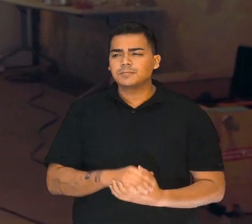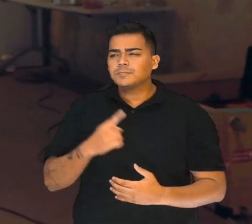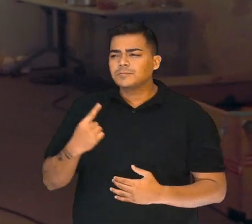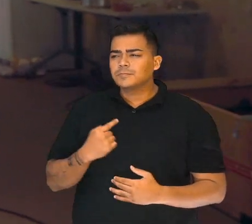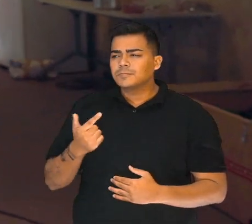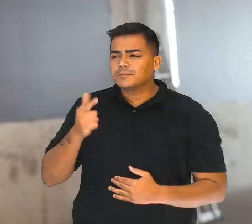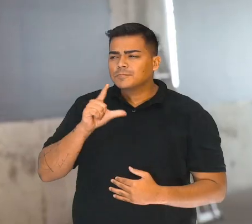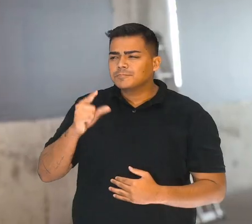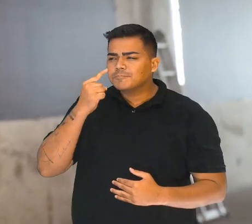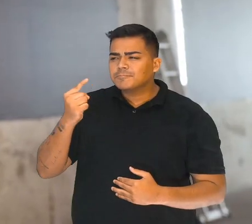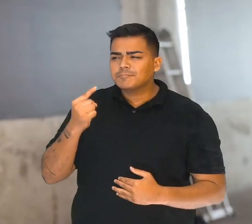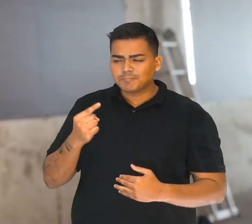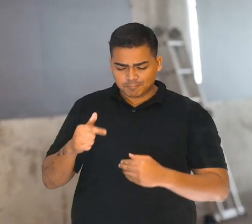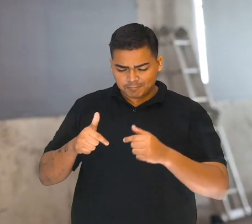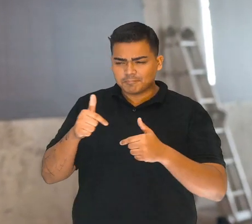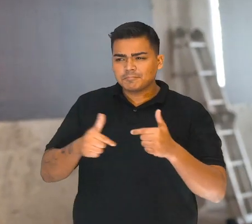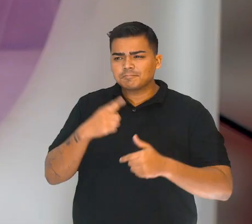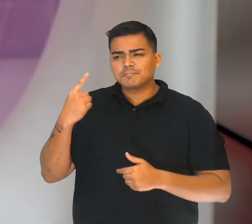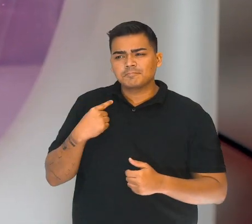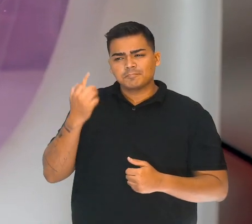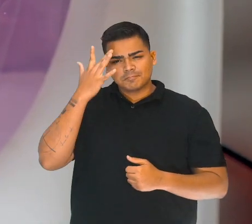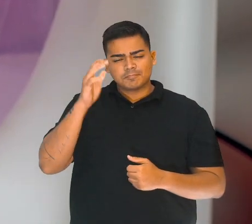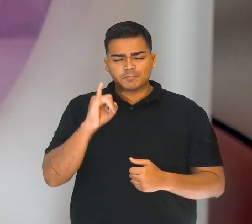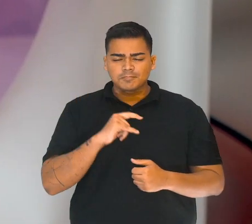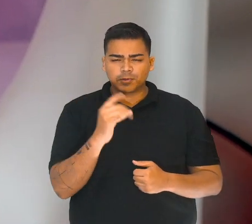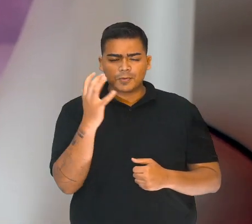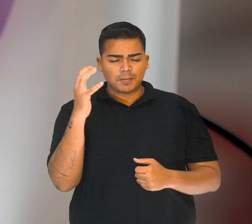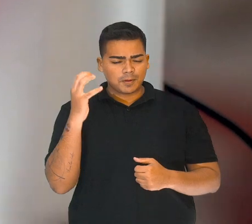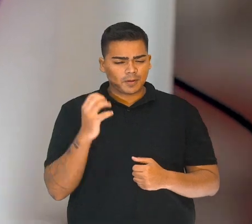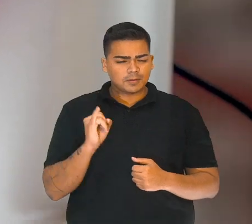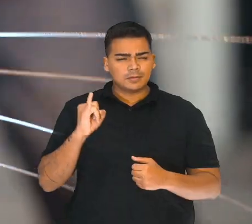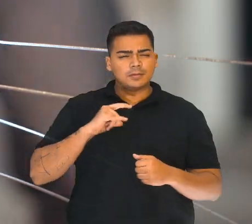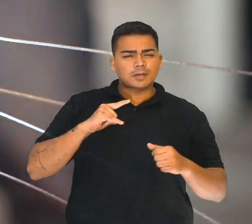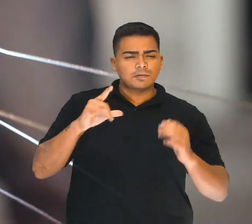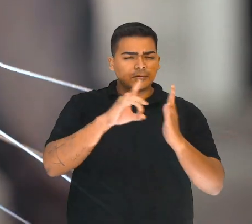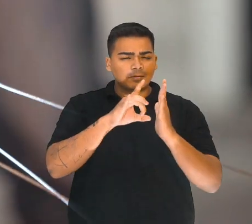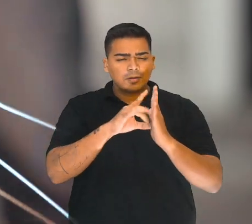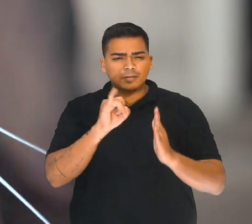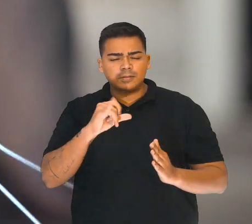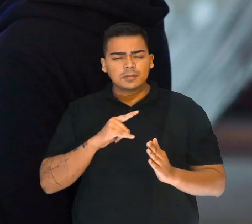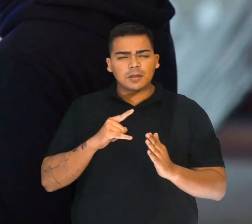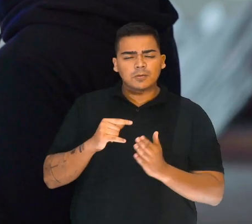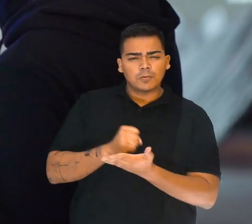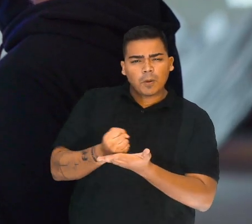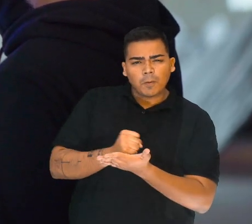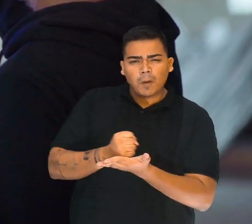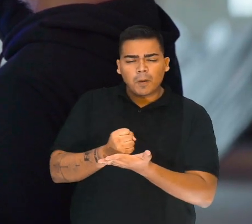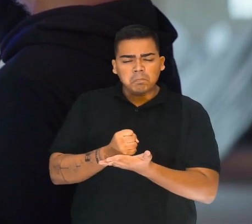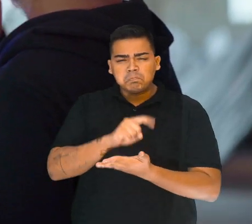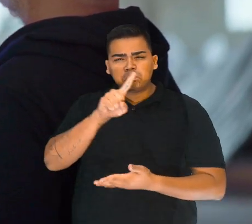A gente, quando olha para esse trabalho, você não sabe mais se está vendo uma planta, se você está vendo um aquário, se está vendo um robô, o que é isso? E seria